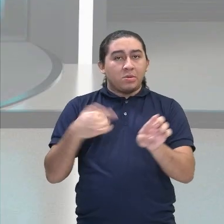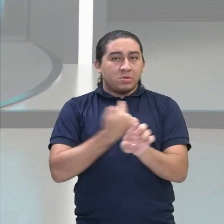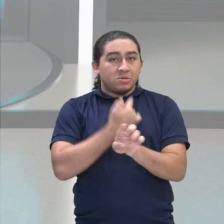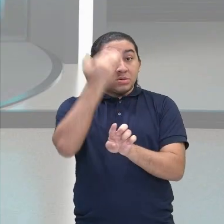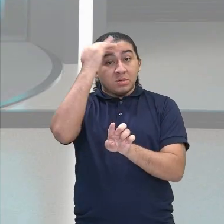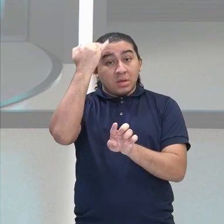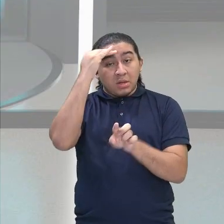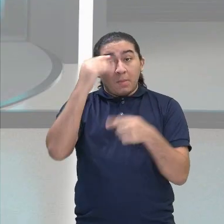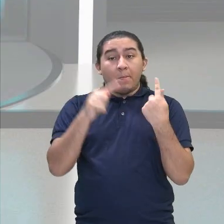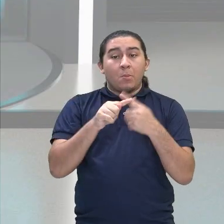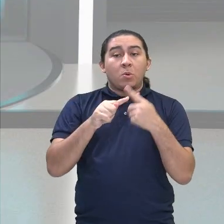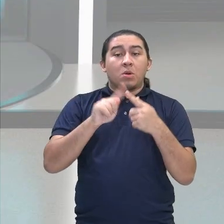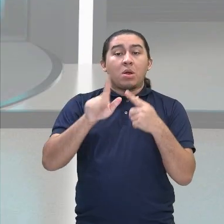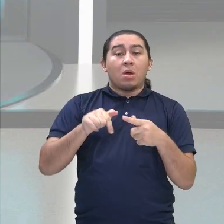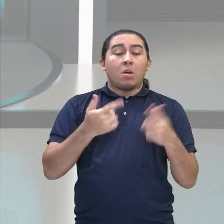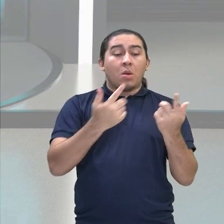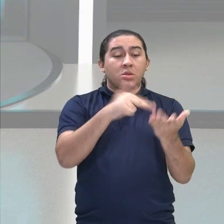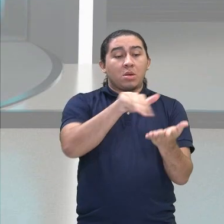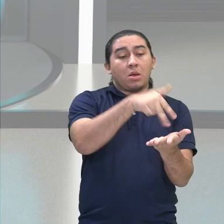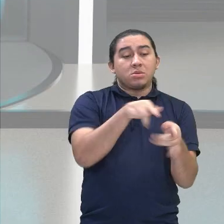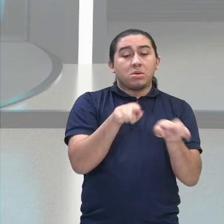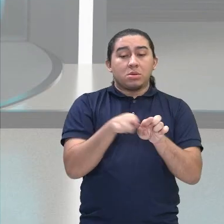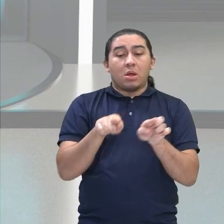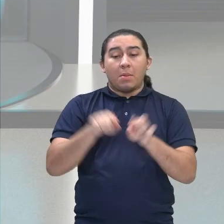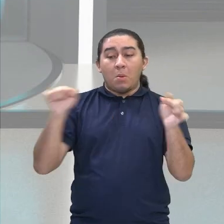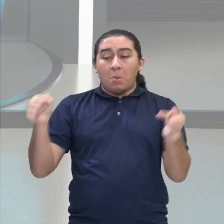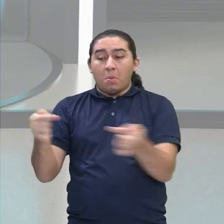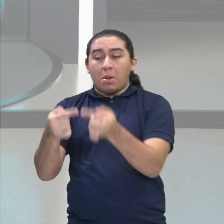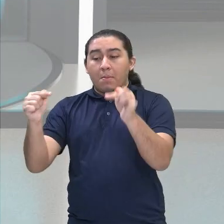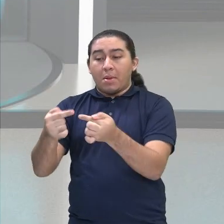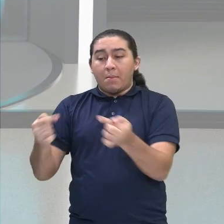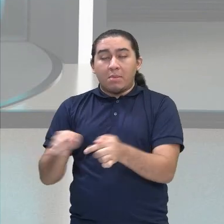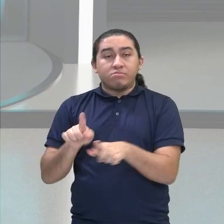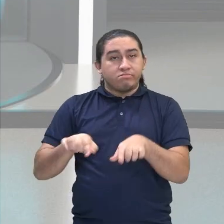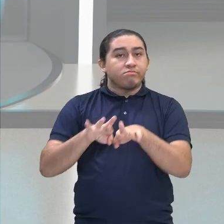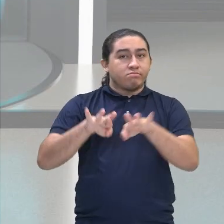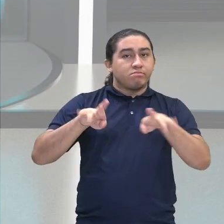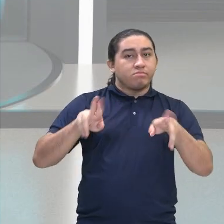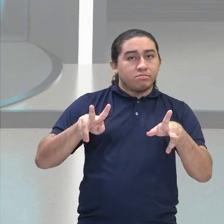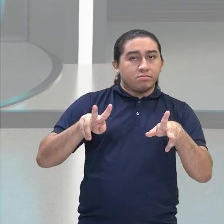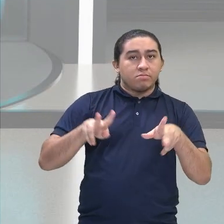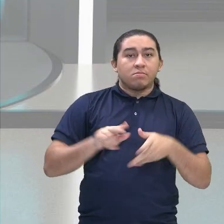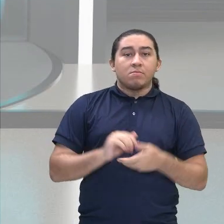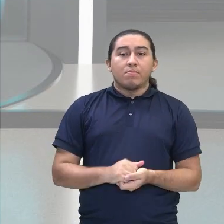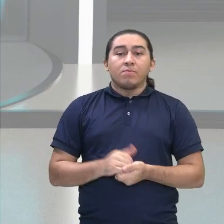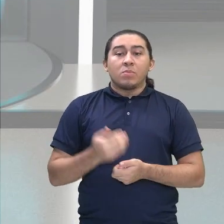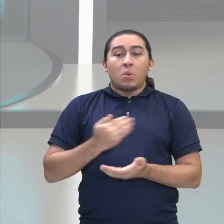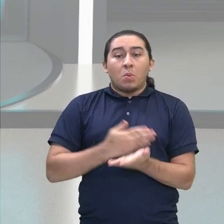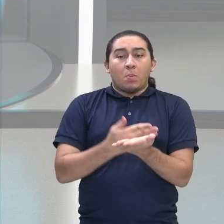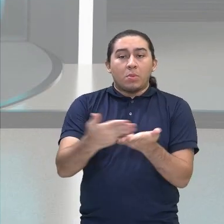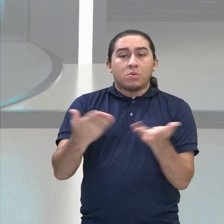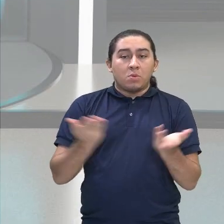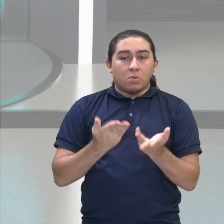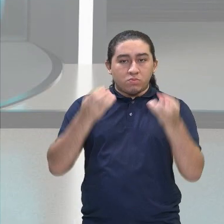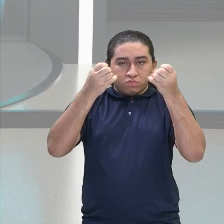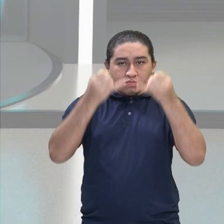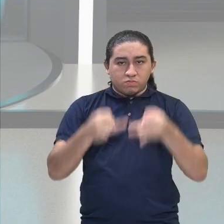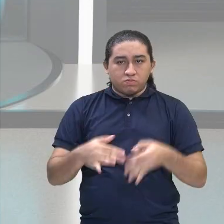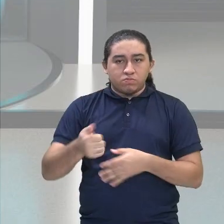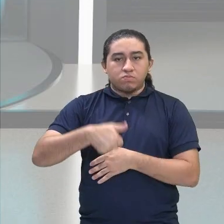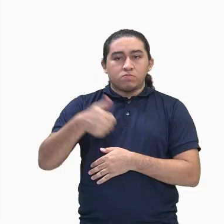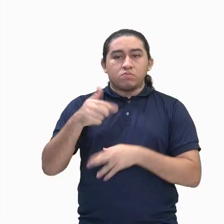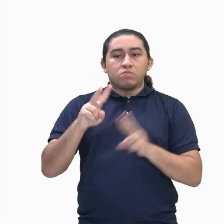que coreografia e composição não são a mesma coisa. Vamos começar percebendo primeiro